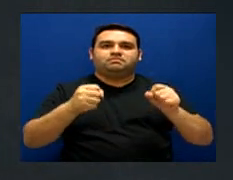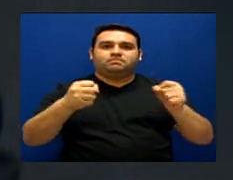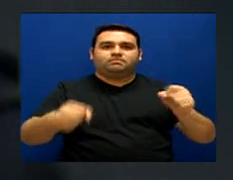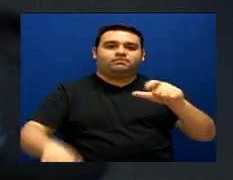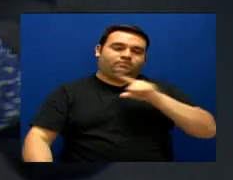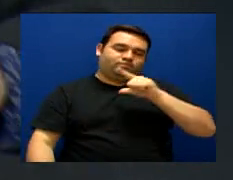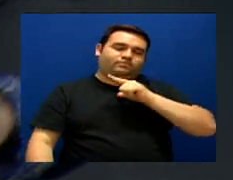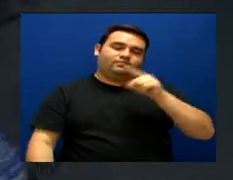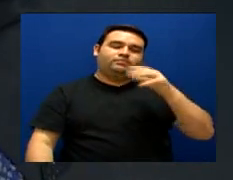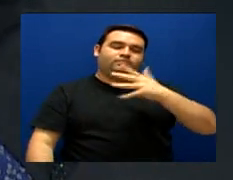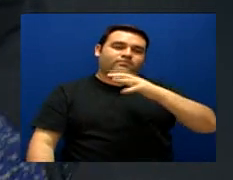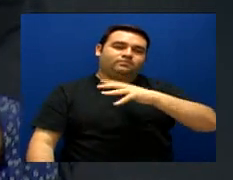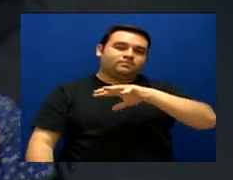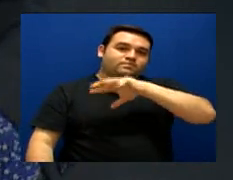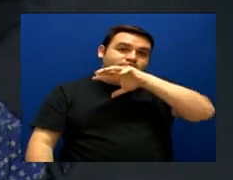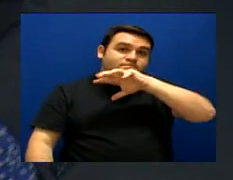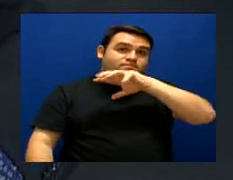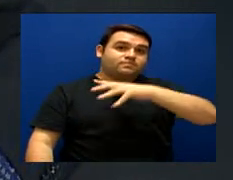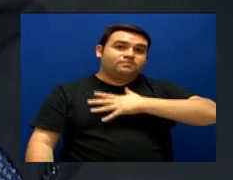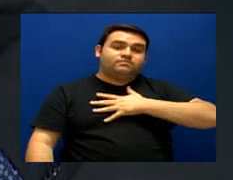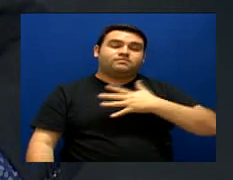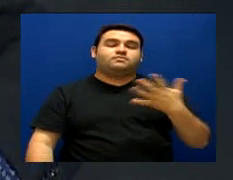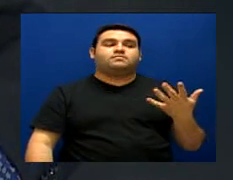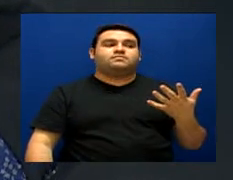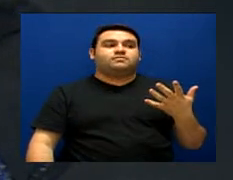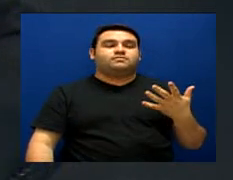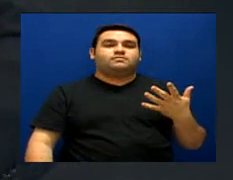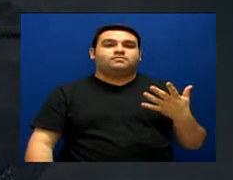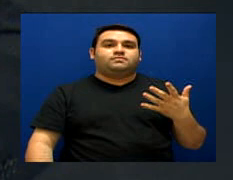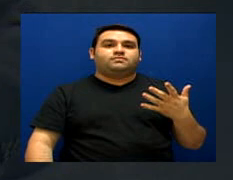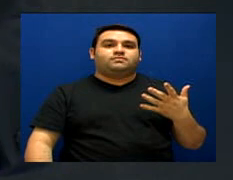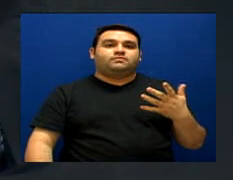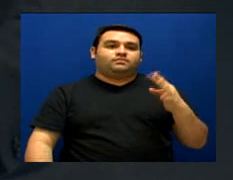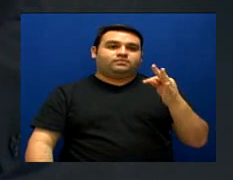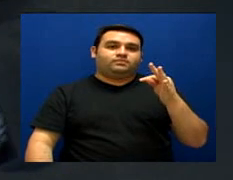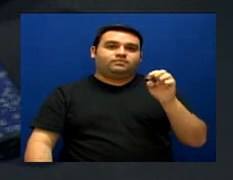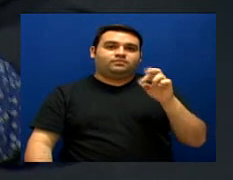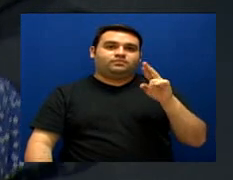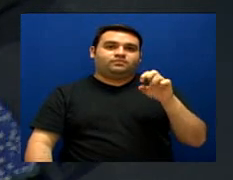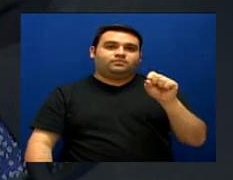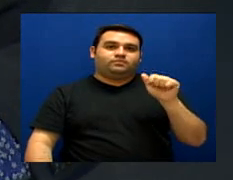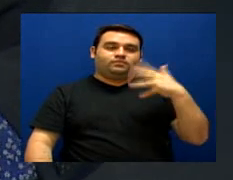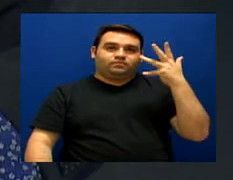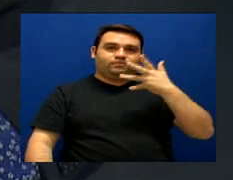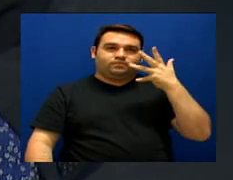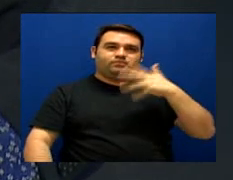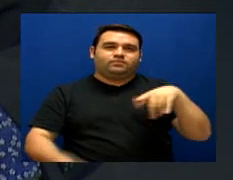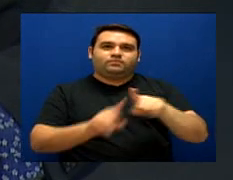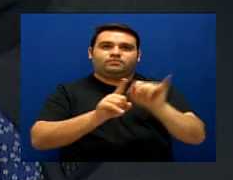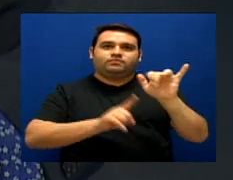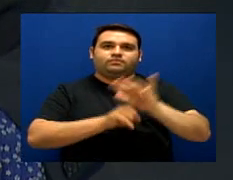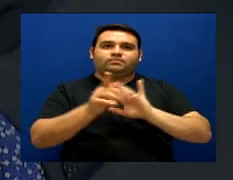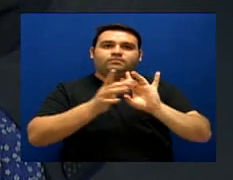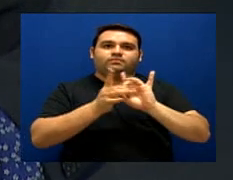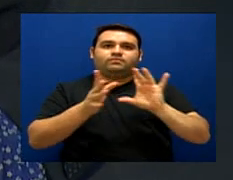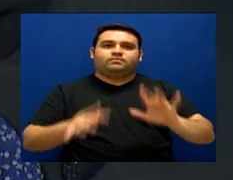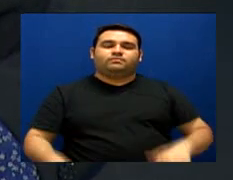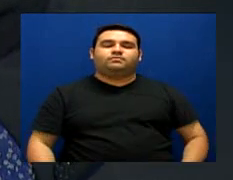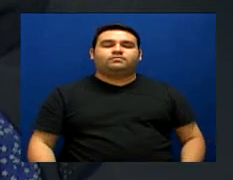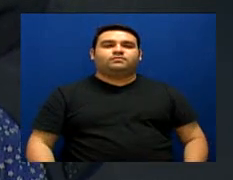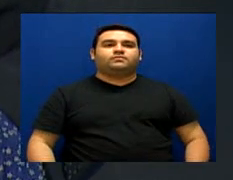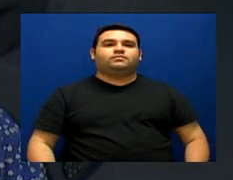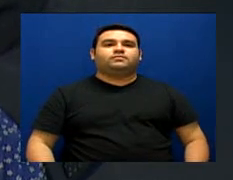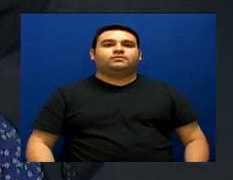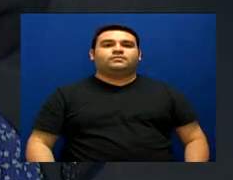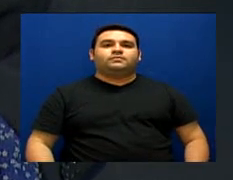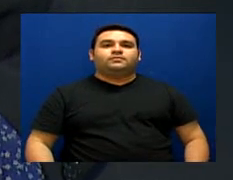batalhadora pela causa animal. E, Tereza, por favor, faça uso da palavra e faça seu questionamento.